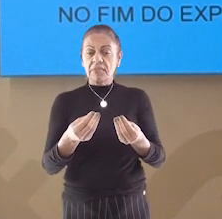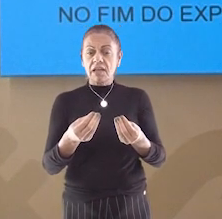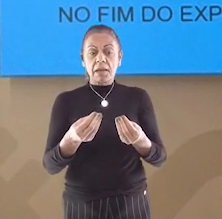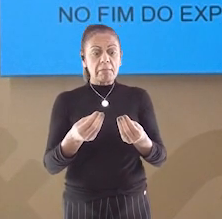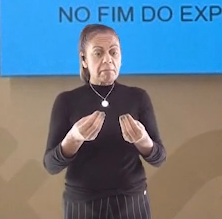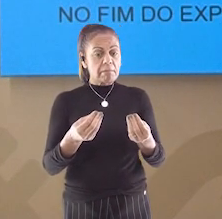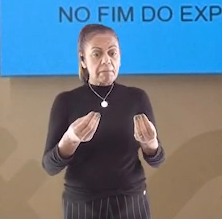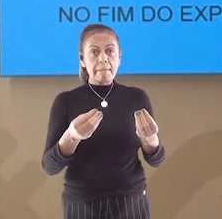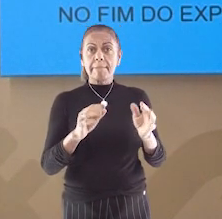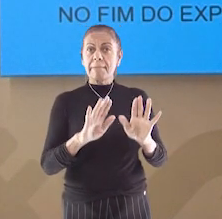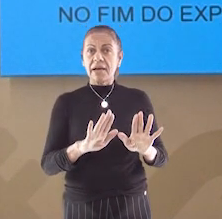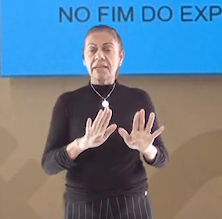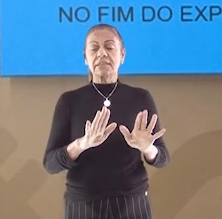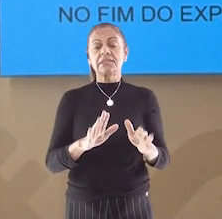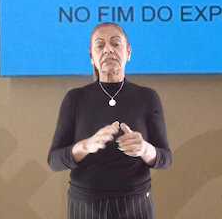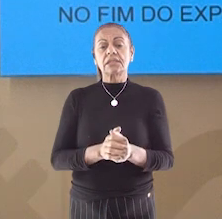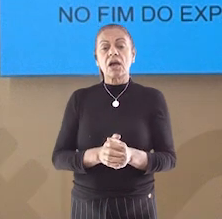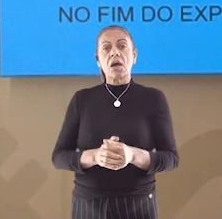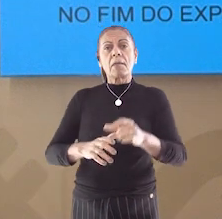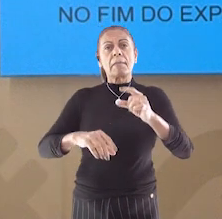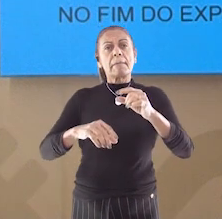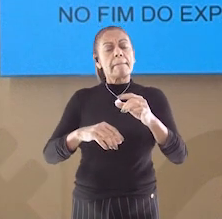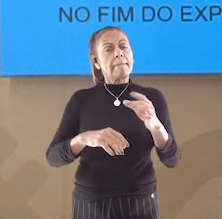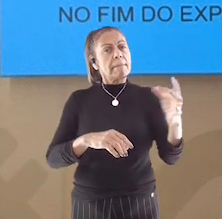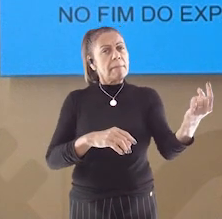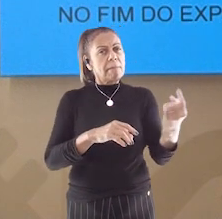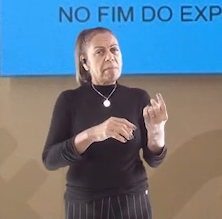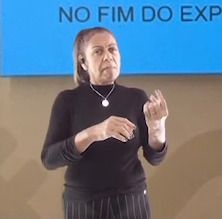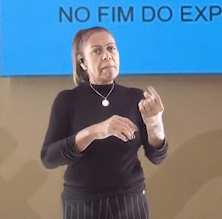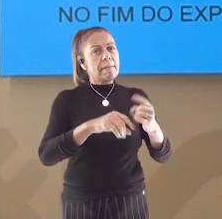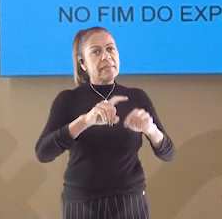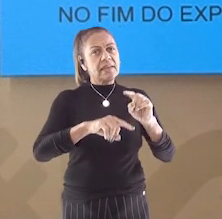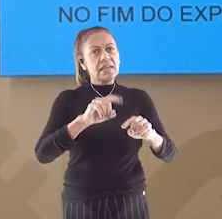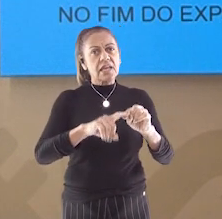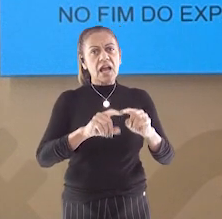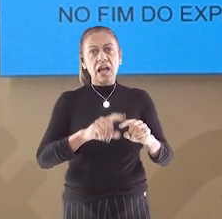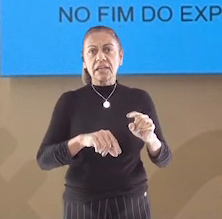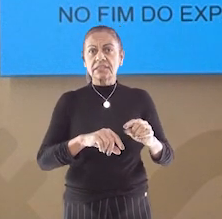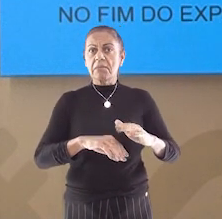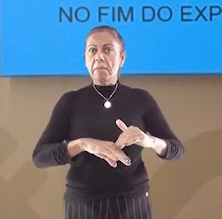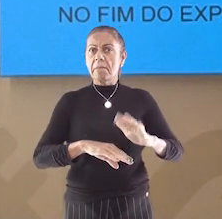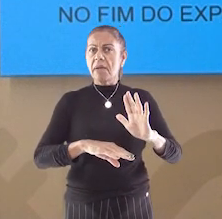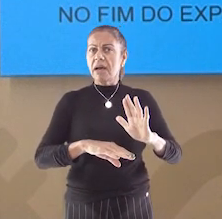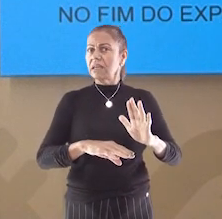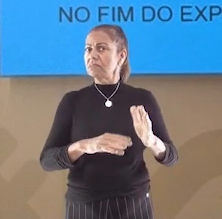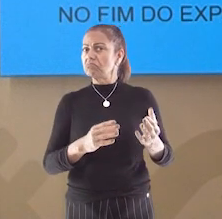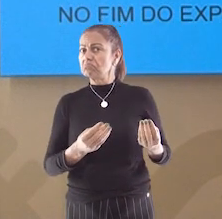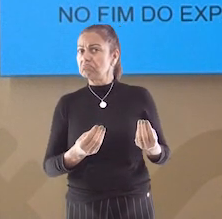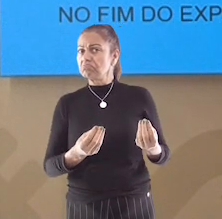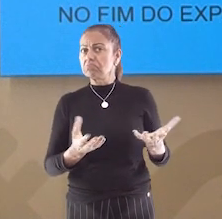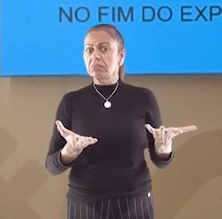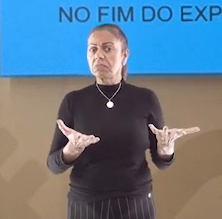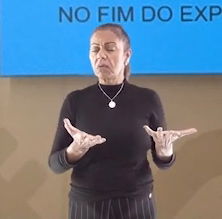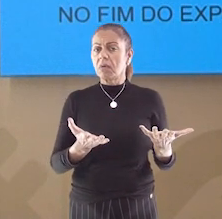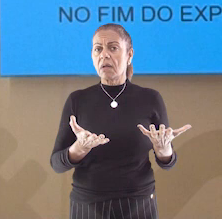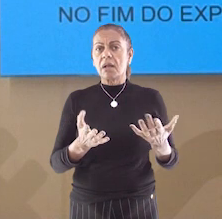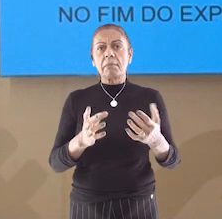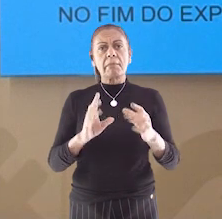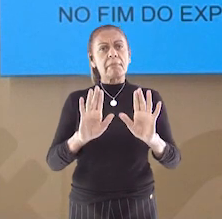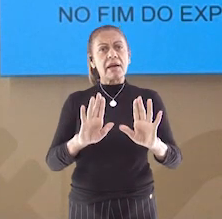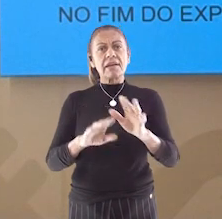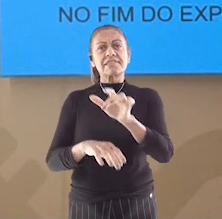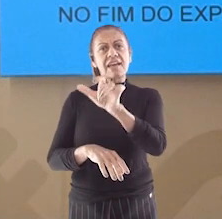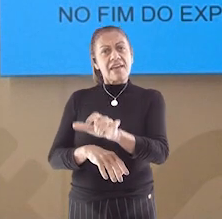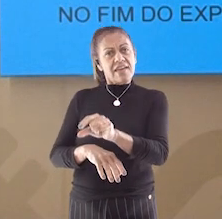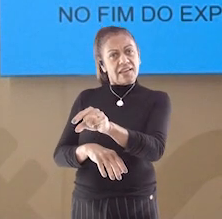ao movimento na loja, o Marcos não percebe que os entregadores acabaram deixando materiais a mais na entrega. Ele só se dá